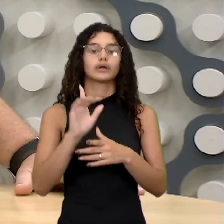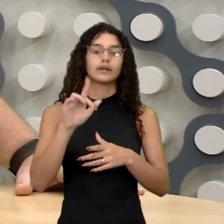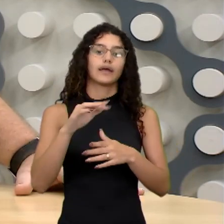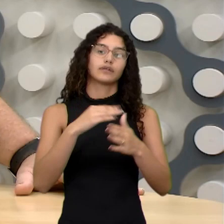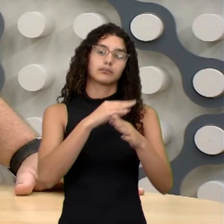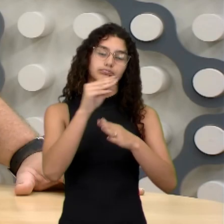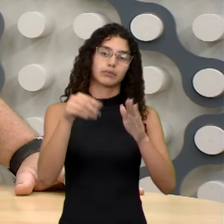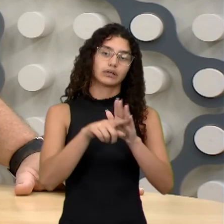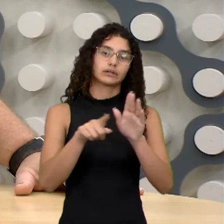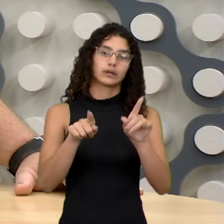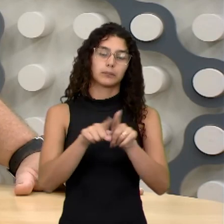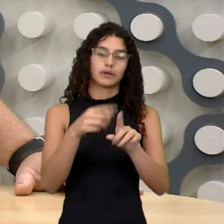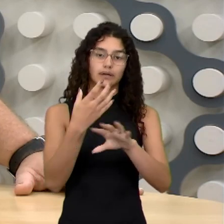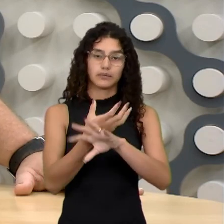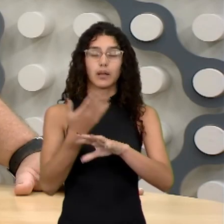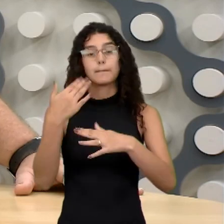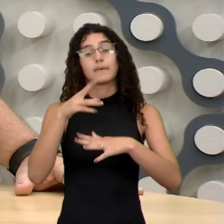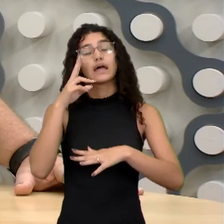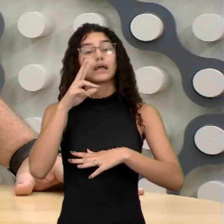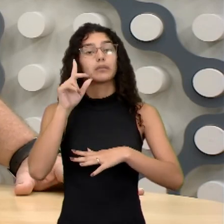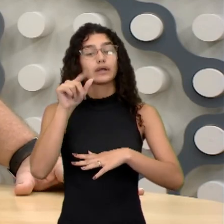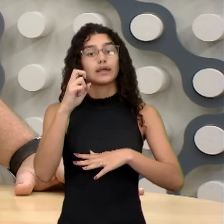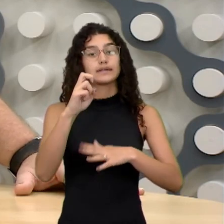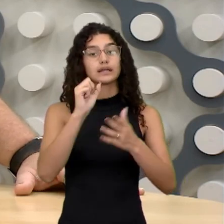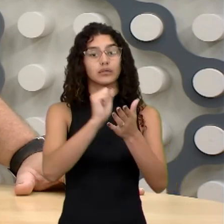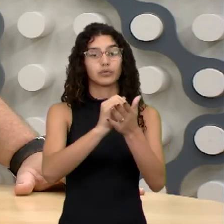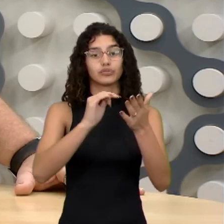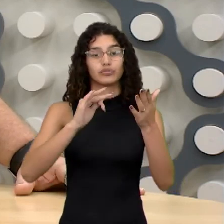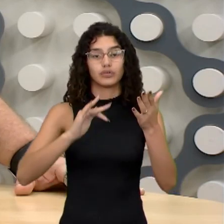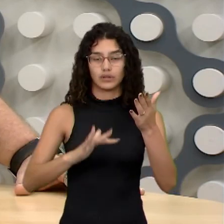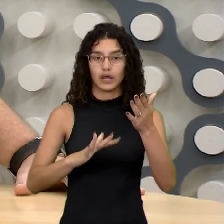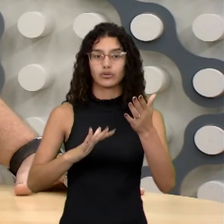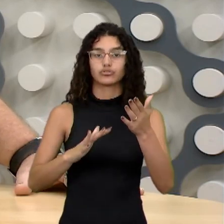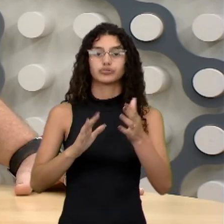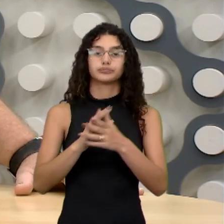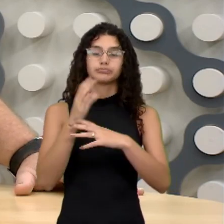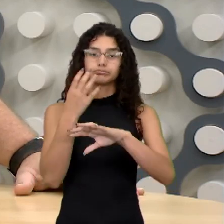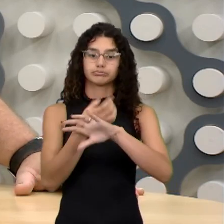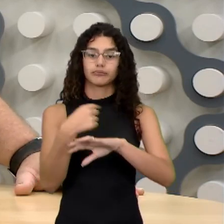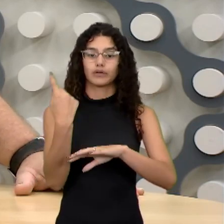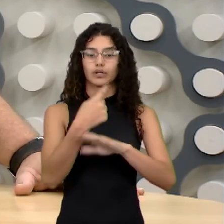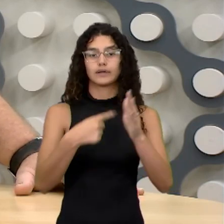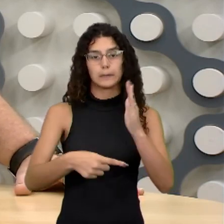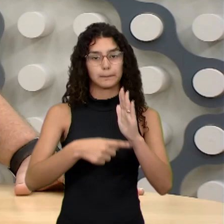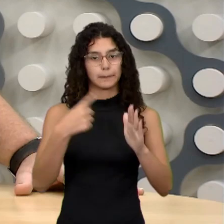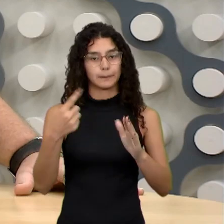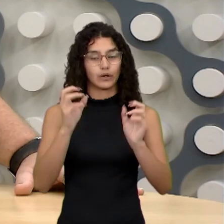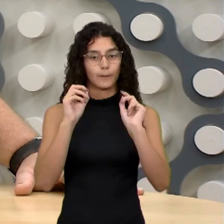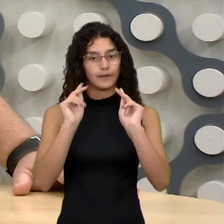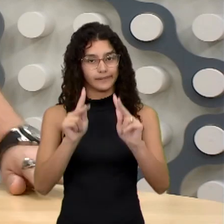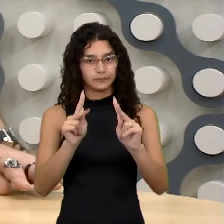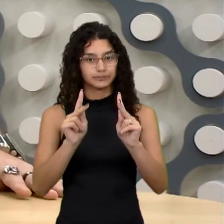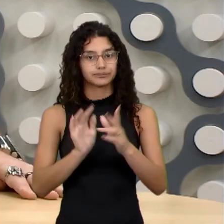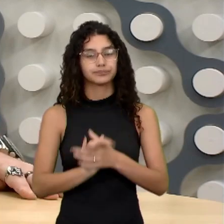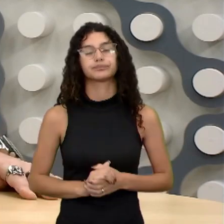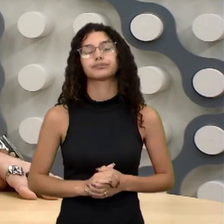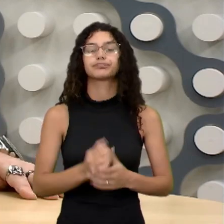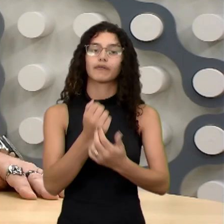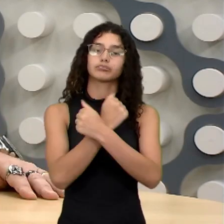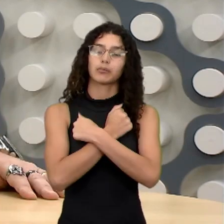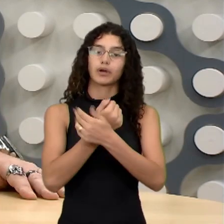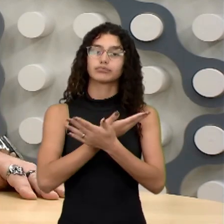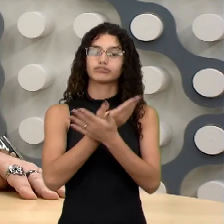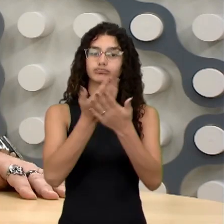faz parte do componente. Mas lembre-se que são 5 atividades nesse componente, nós estamos ainda na primeira. Beleza, pessoal? Um forte